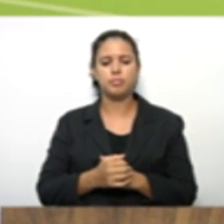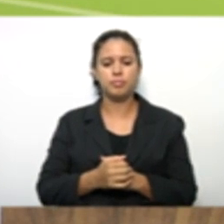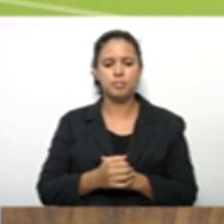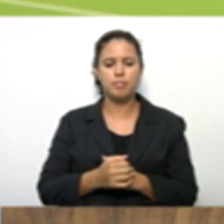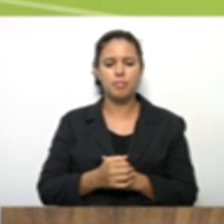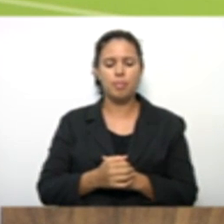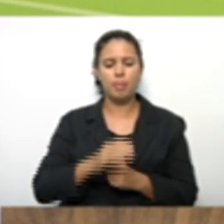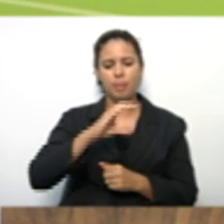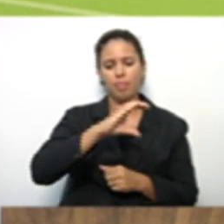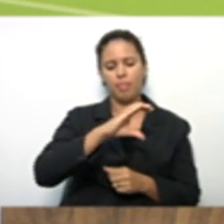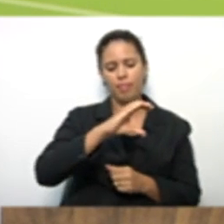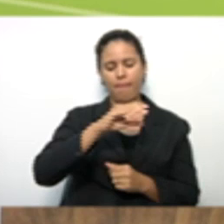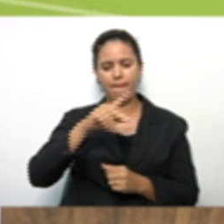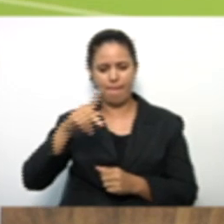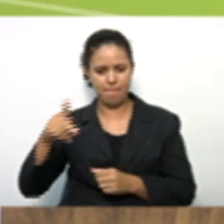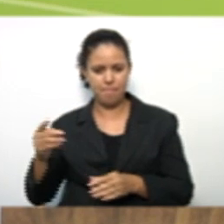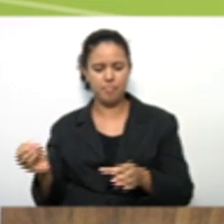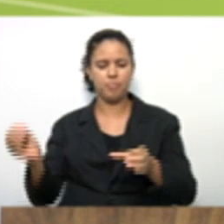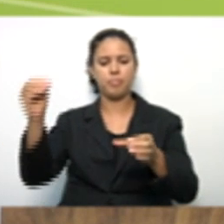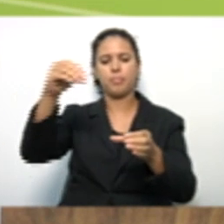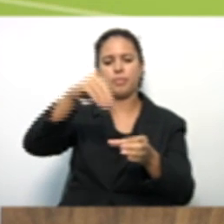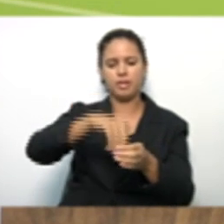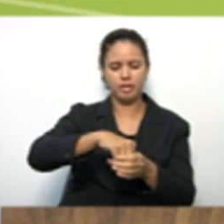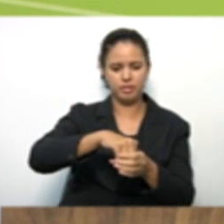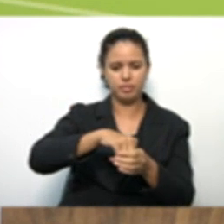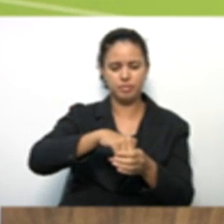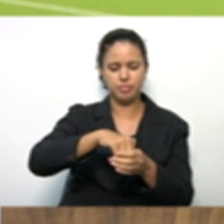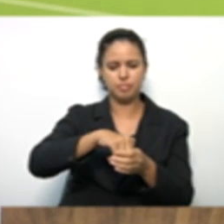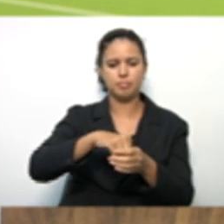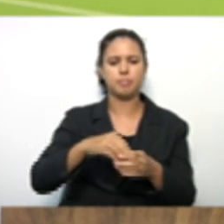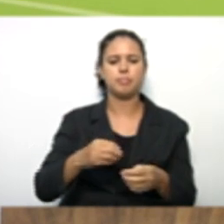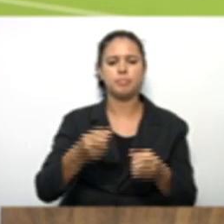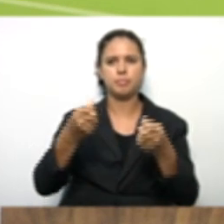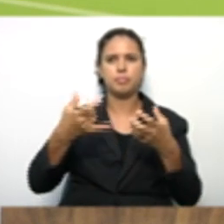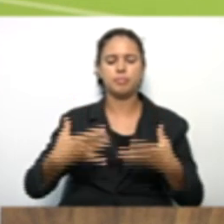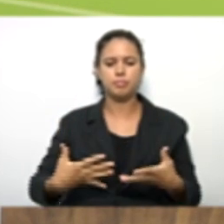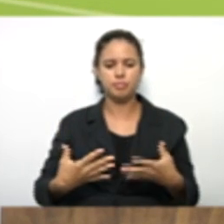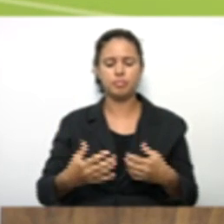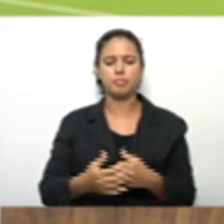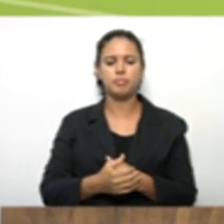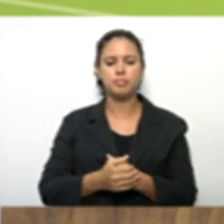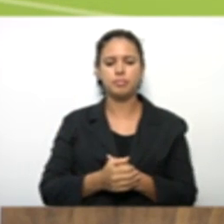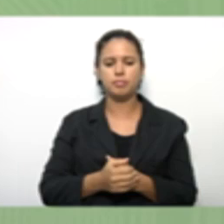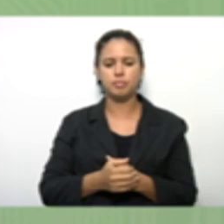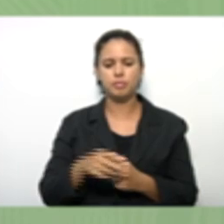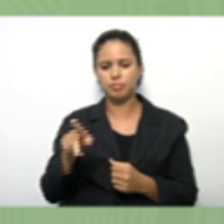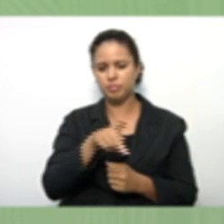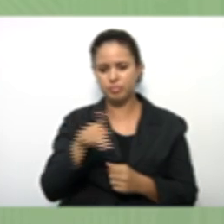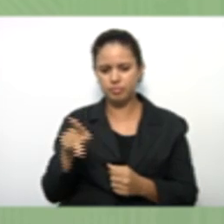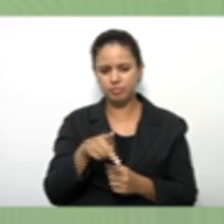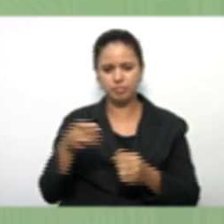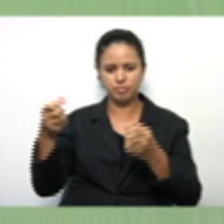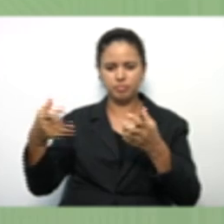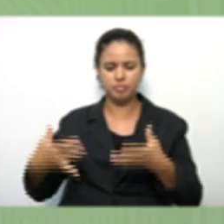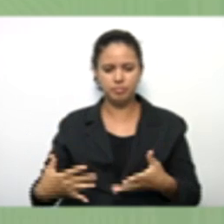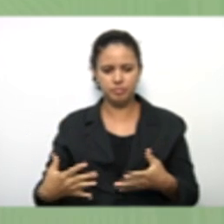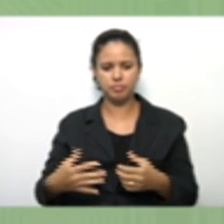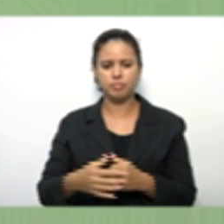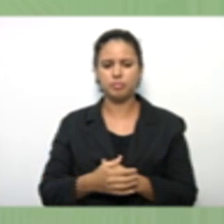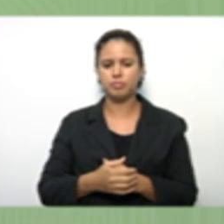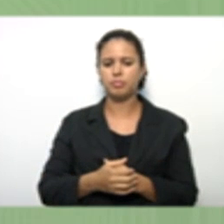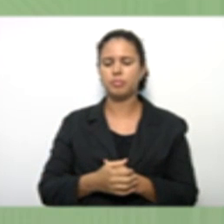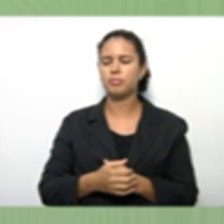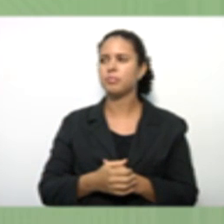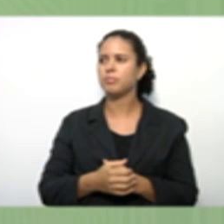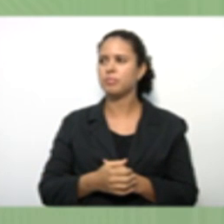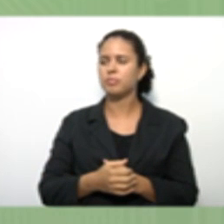parte qualitativa. Professora, fornecedores a pagar, quanto que foi o valor? Fornecedores a pagar